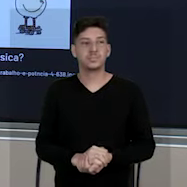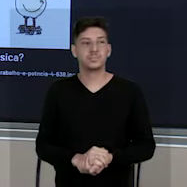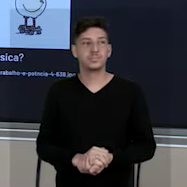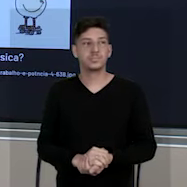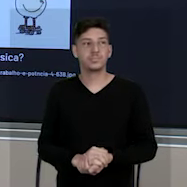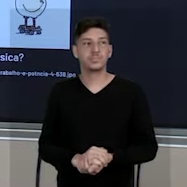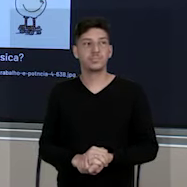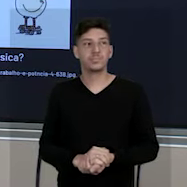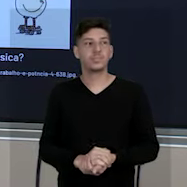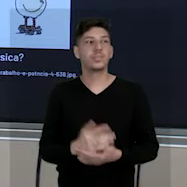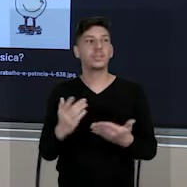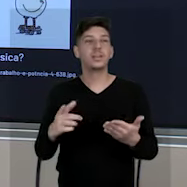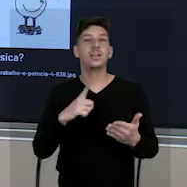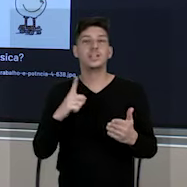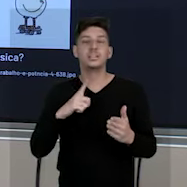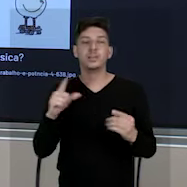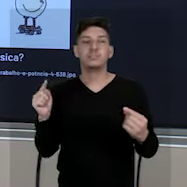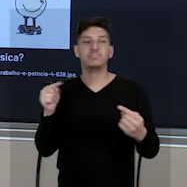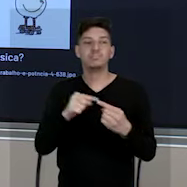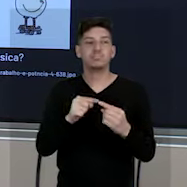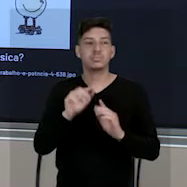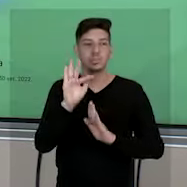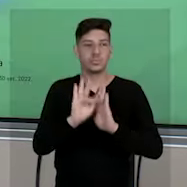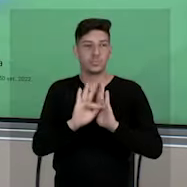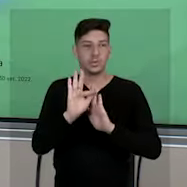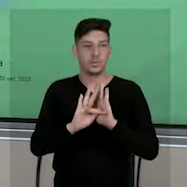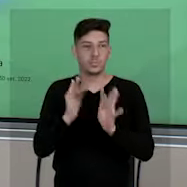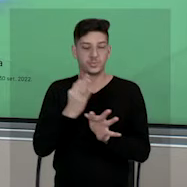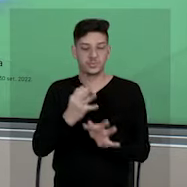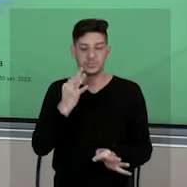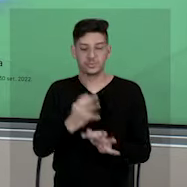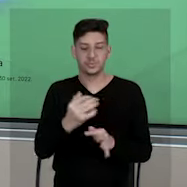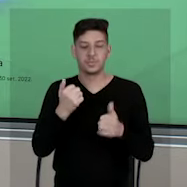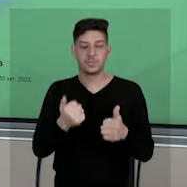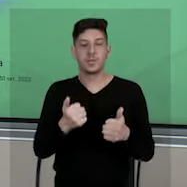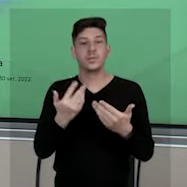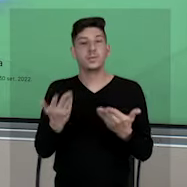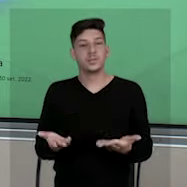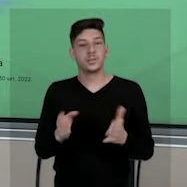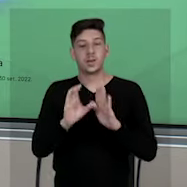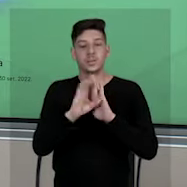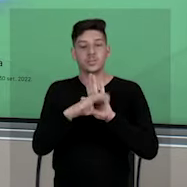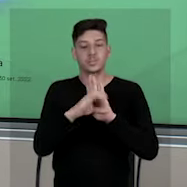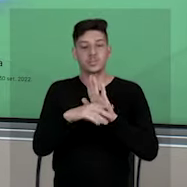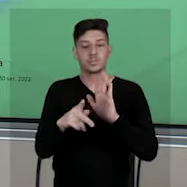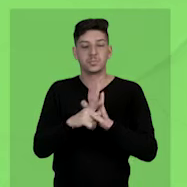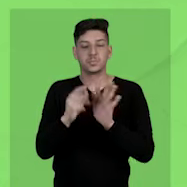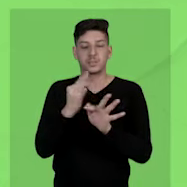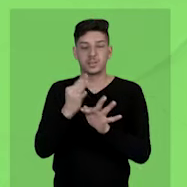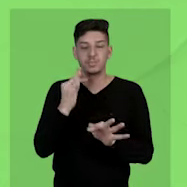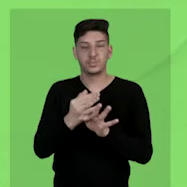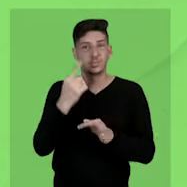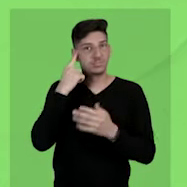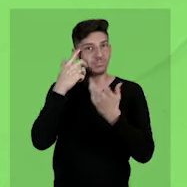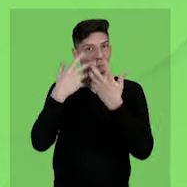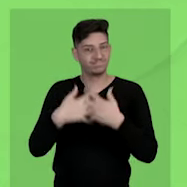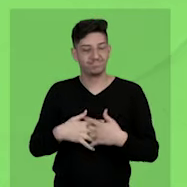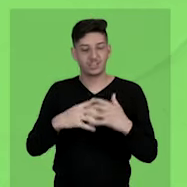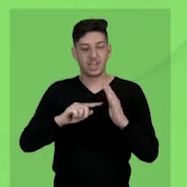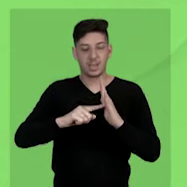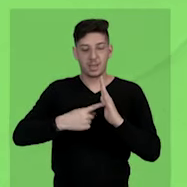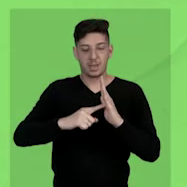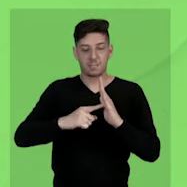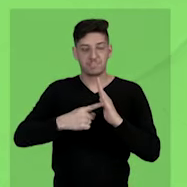às fórmulas da física aqui. E aí, dentro desses conceitos da física, as máquinas térmicas, elas são dispositivos